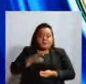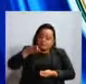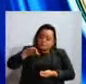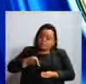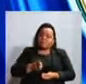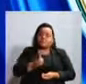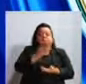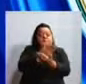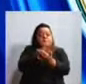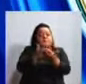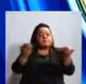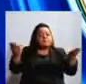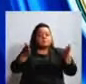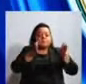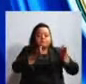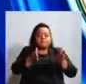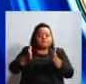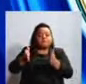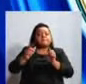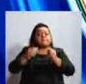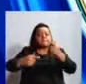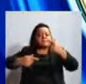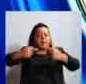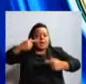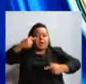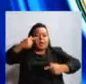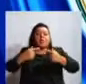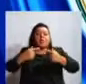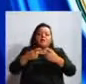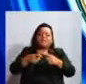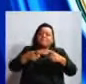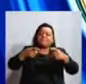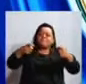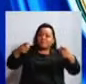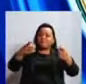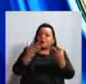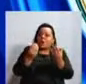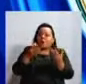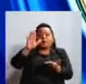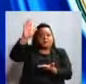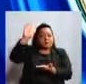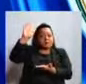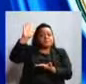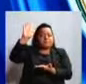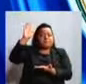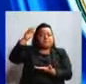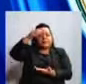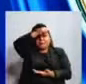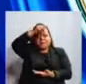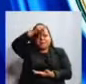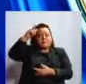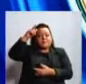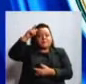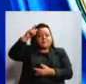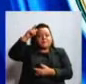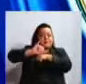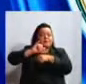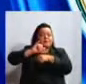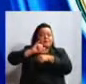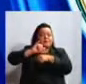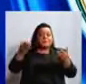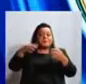sequência à nossa série de debates, criada por conta do elevado número de candidatos da capital, de acordo com o sorteio realizado